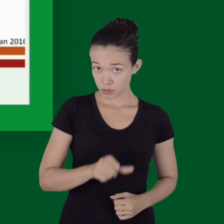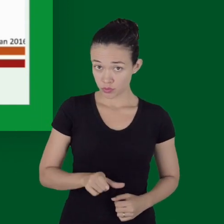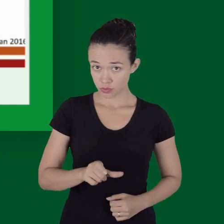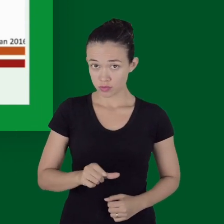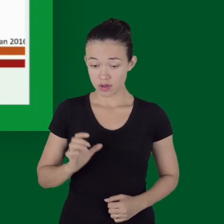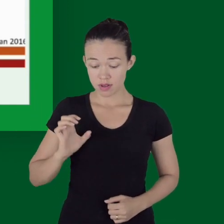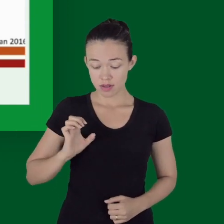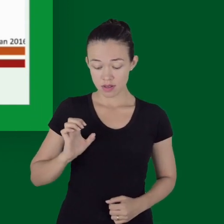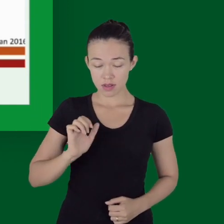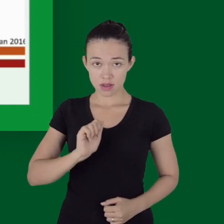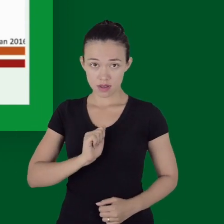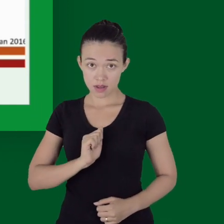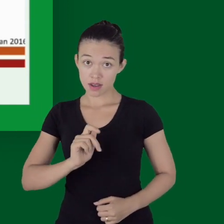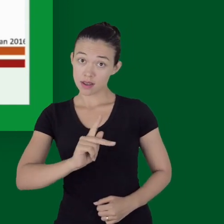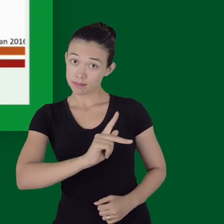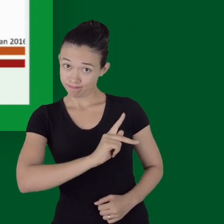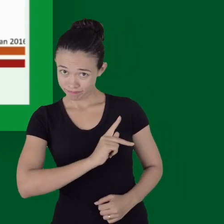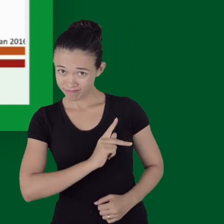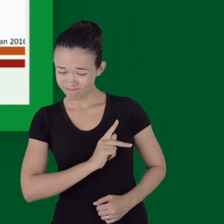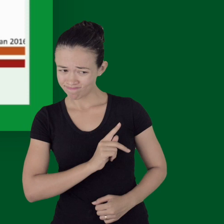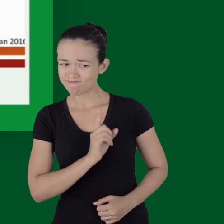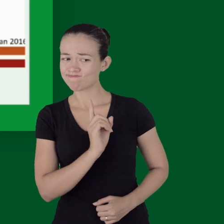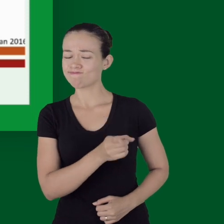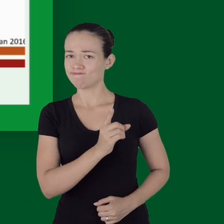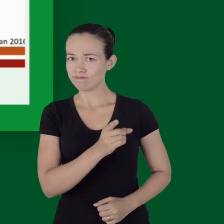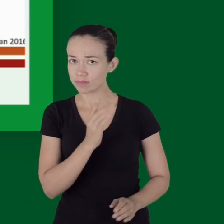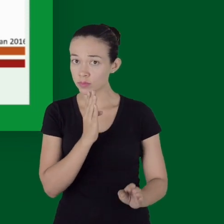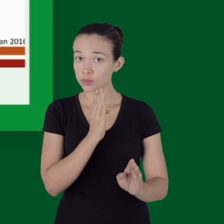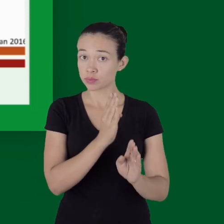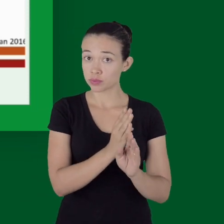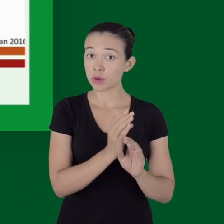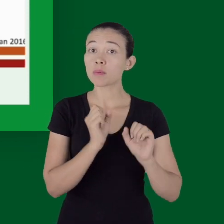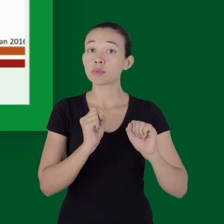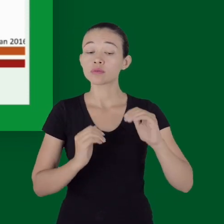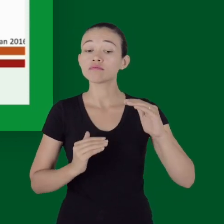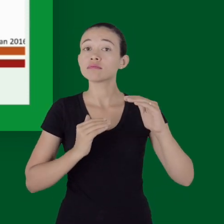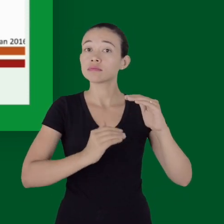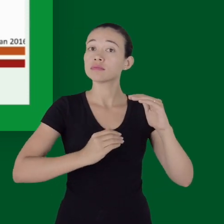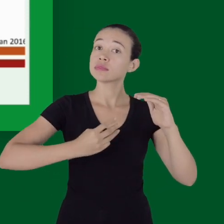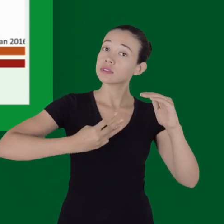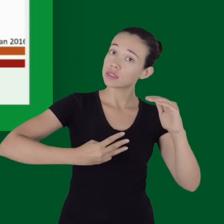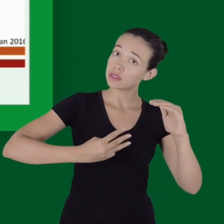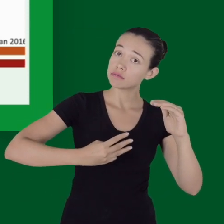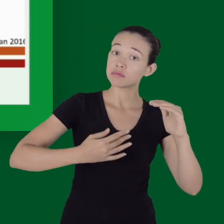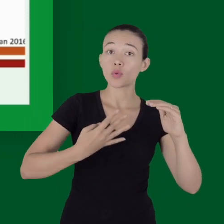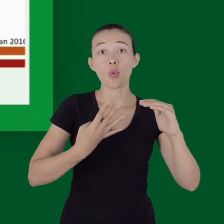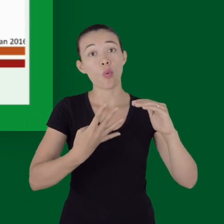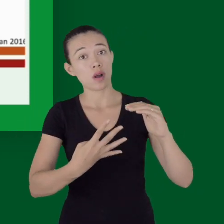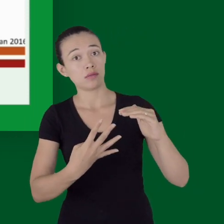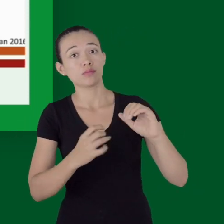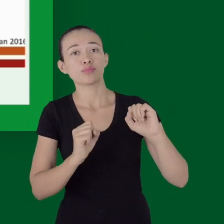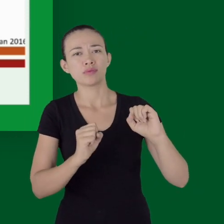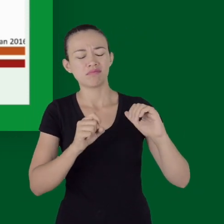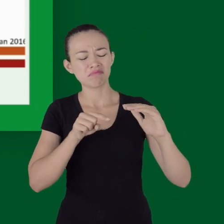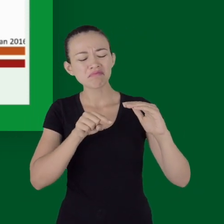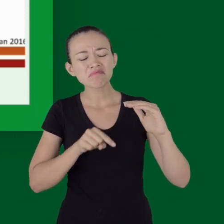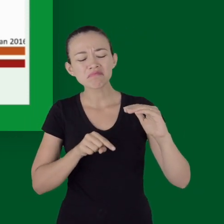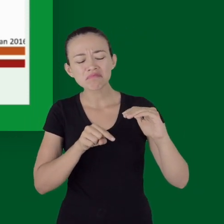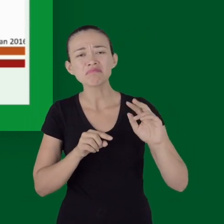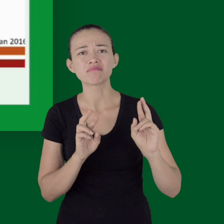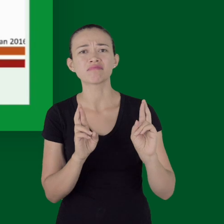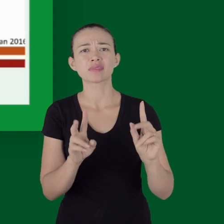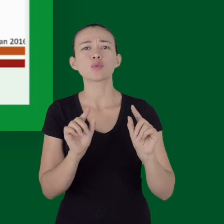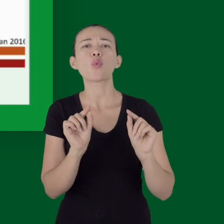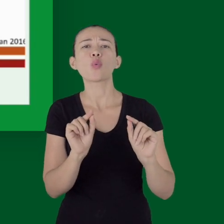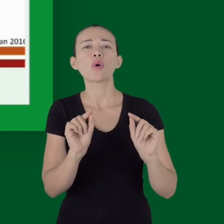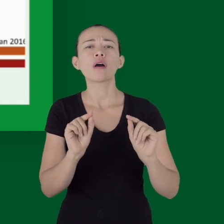Se a gente identificar edema agudo, né, o paciente vai ser ou grau 3 ou grau